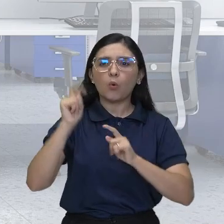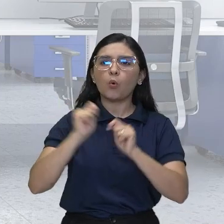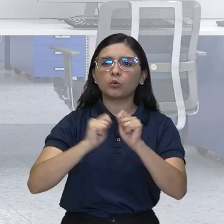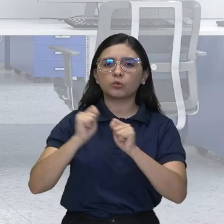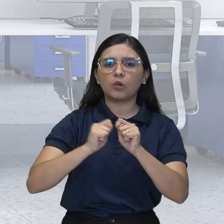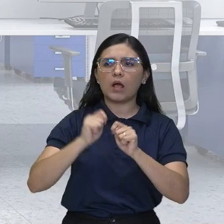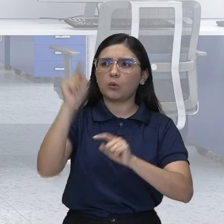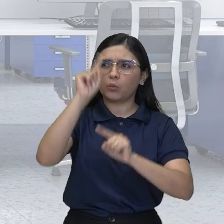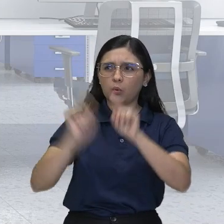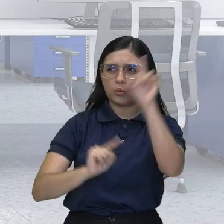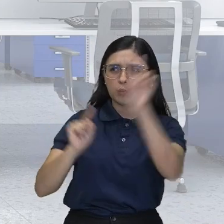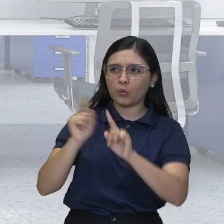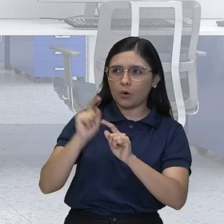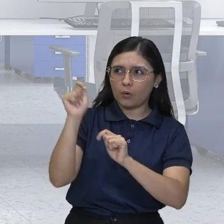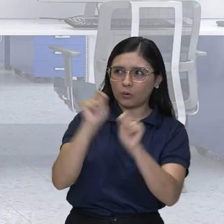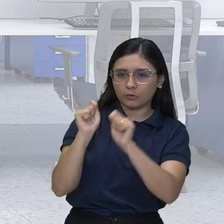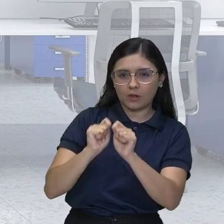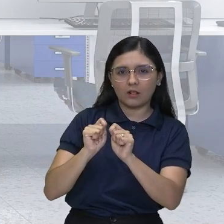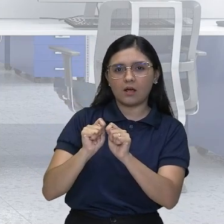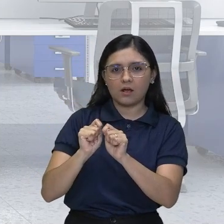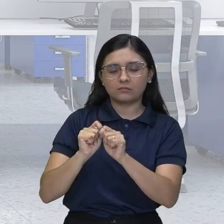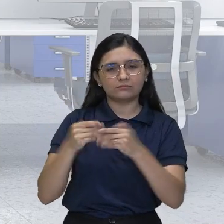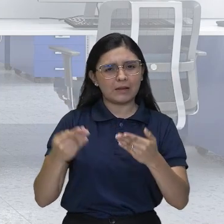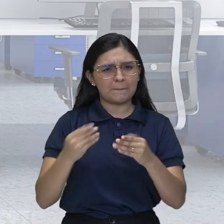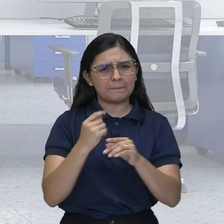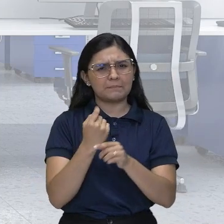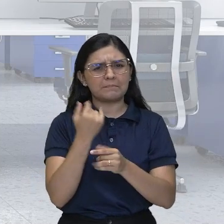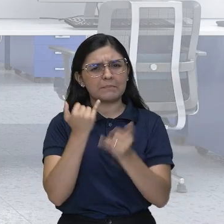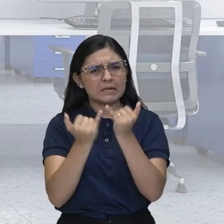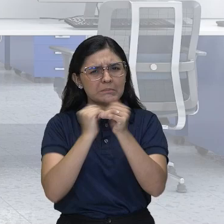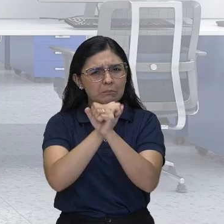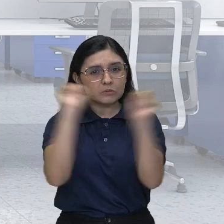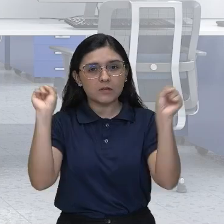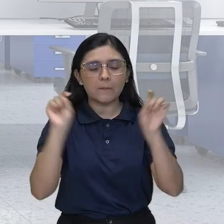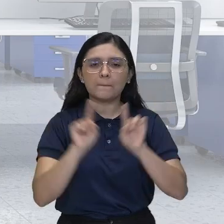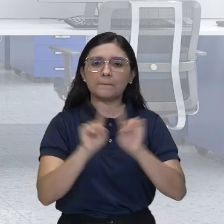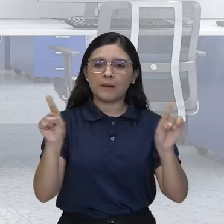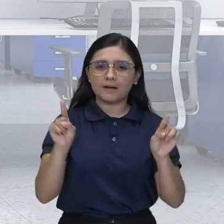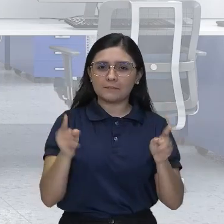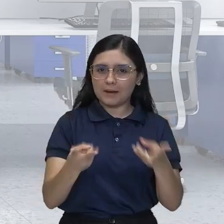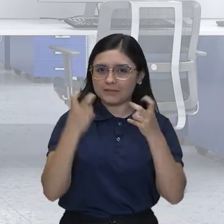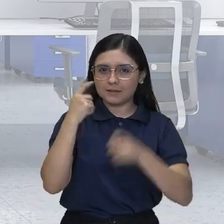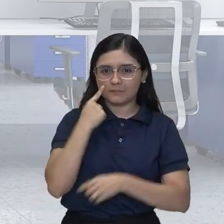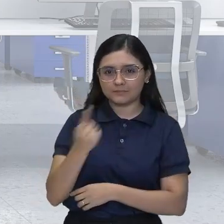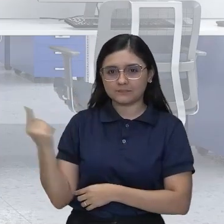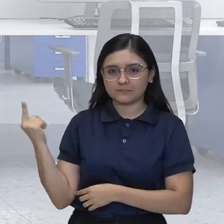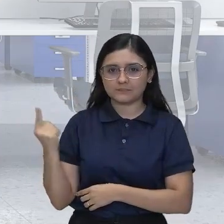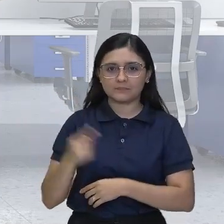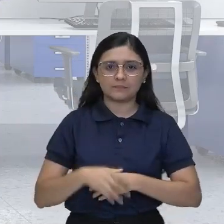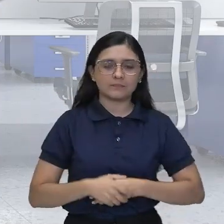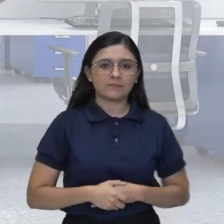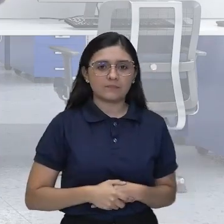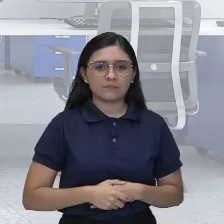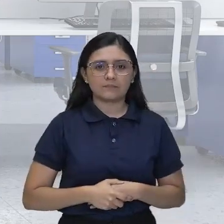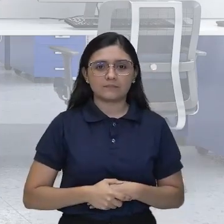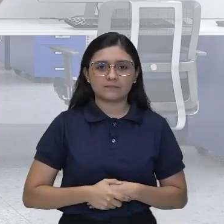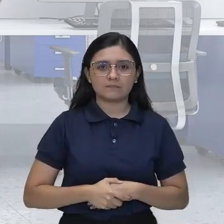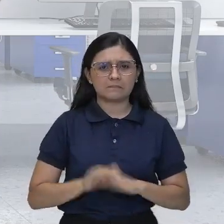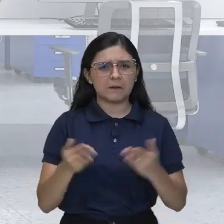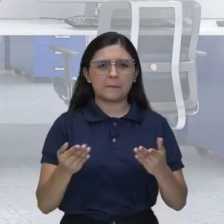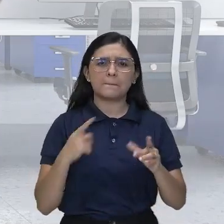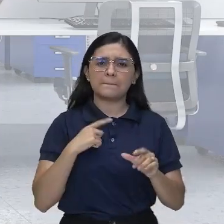próprias mãos? Parece impossível, né? Mas agora vejam isso. O que